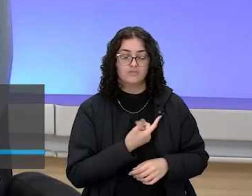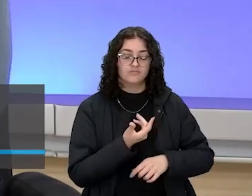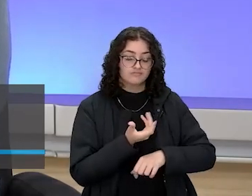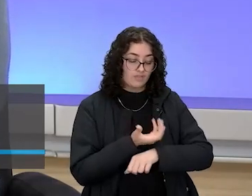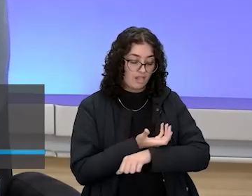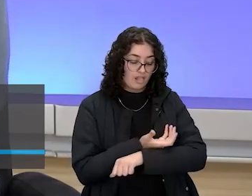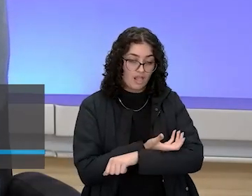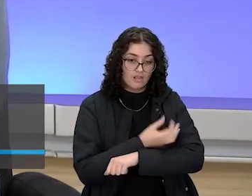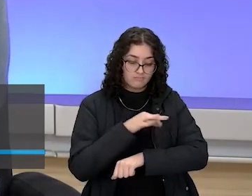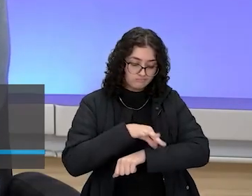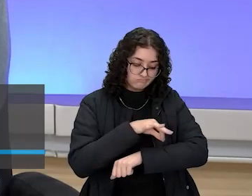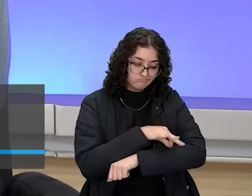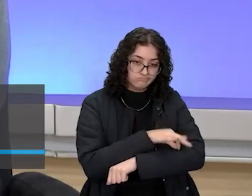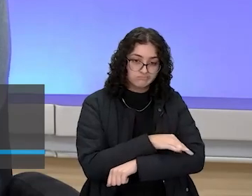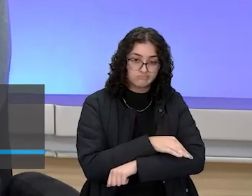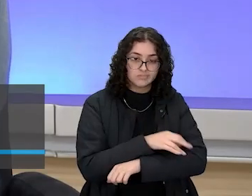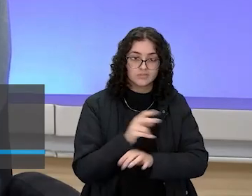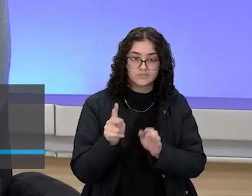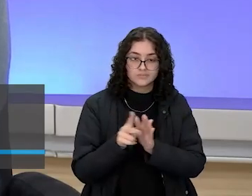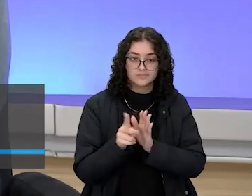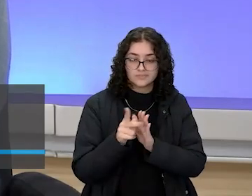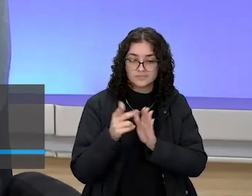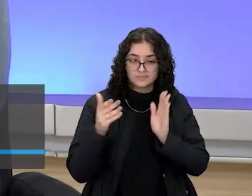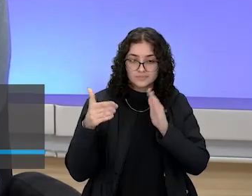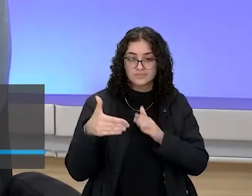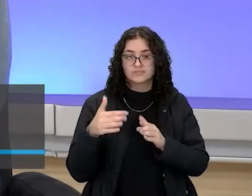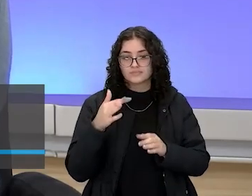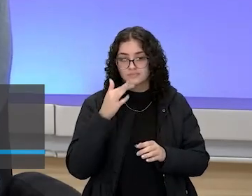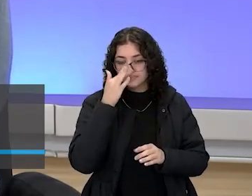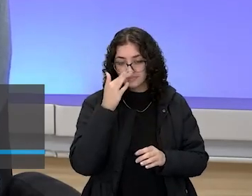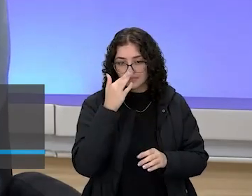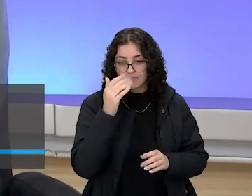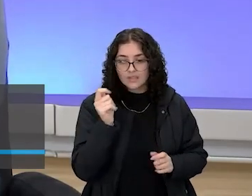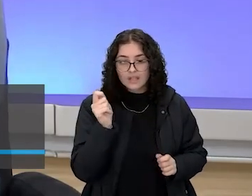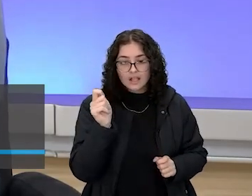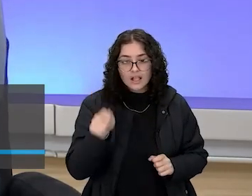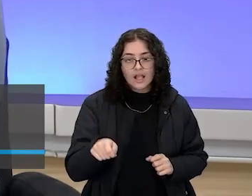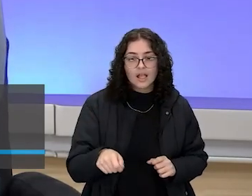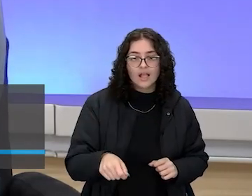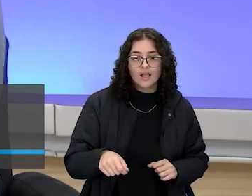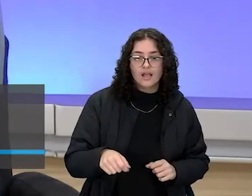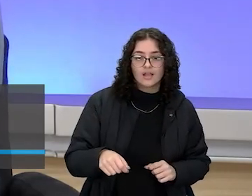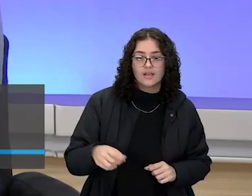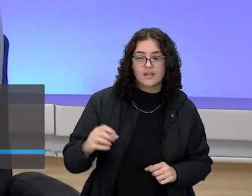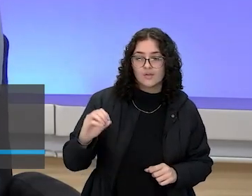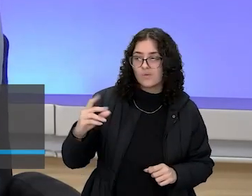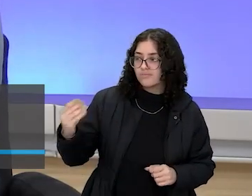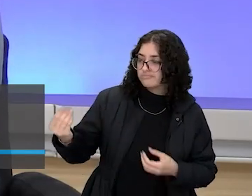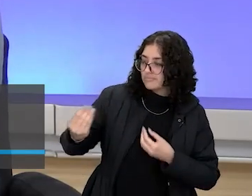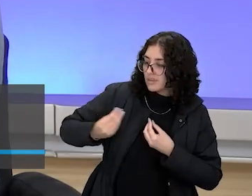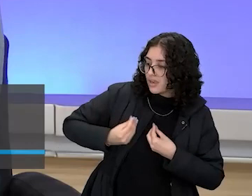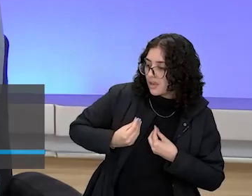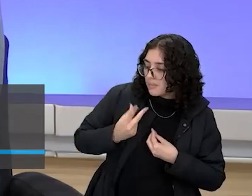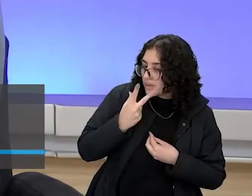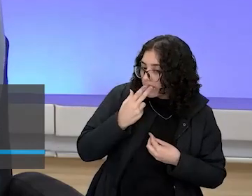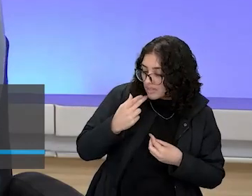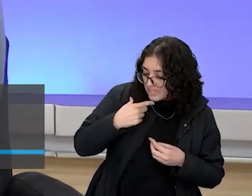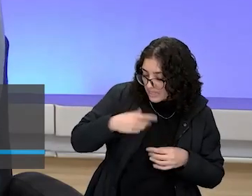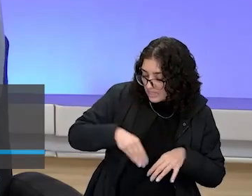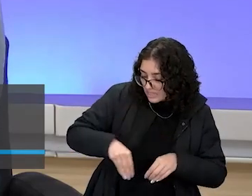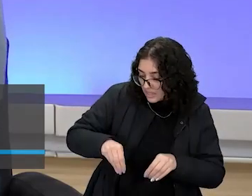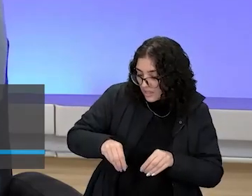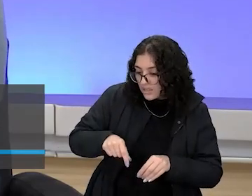alguma espécie específica de planta, pode fornecer ou trazer essa acidez ao